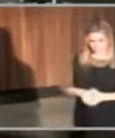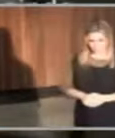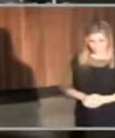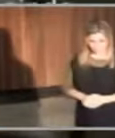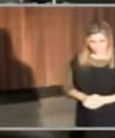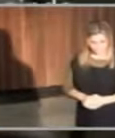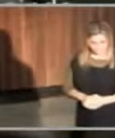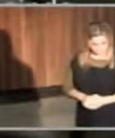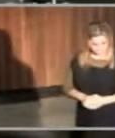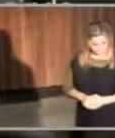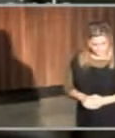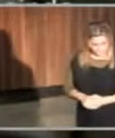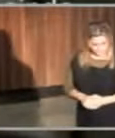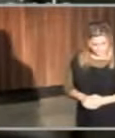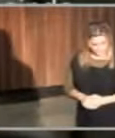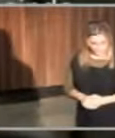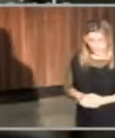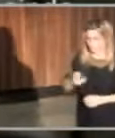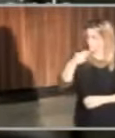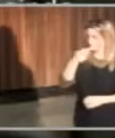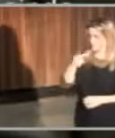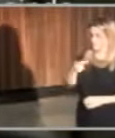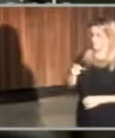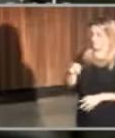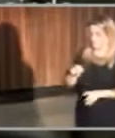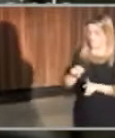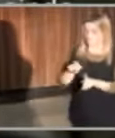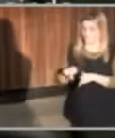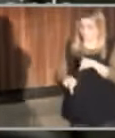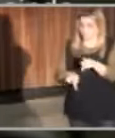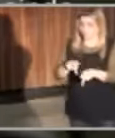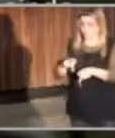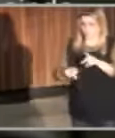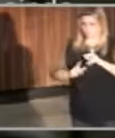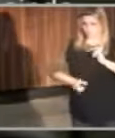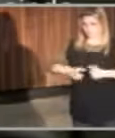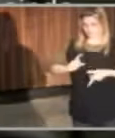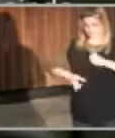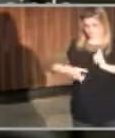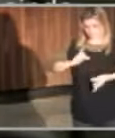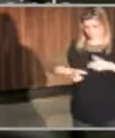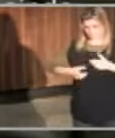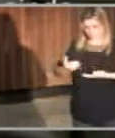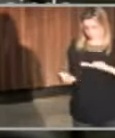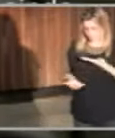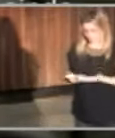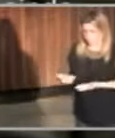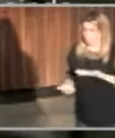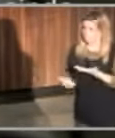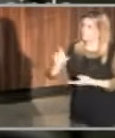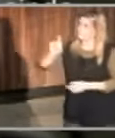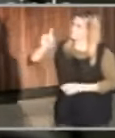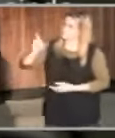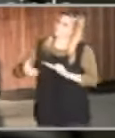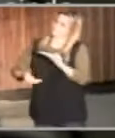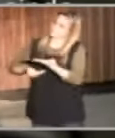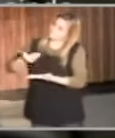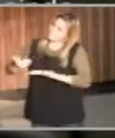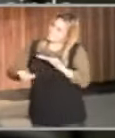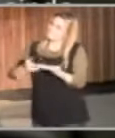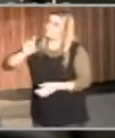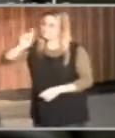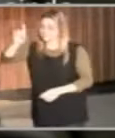assim. O povo de Israel serviu a Deus, o Senhor, enquanto